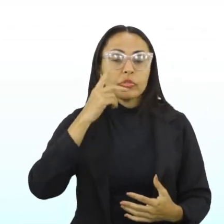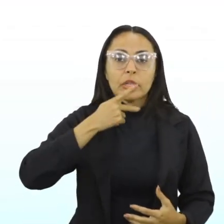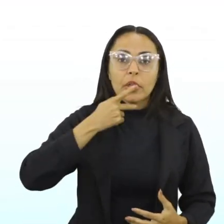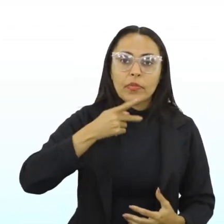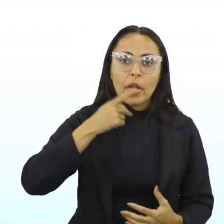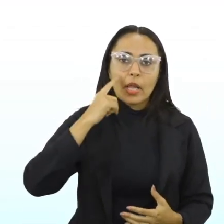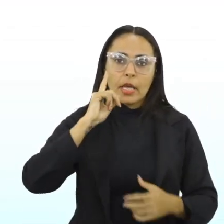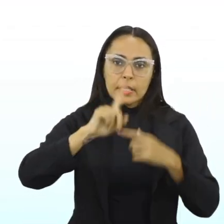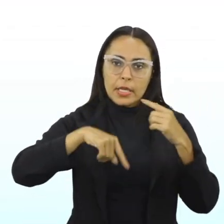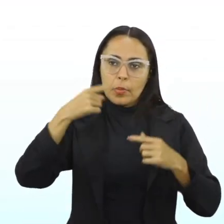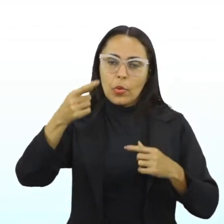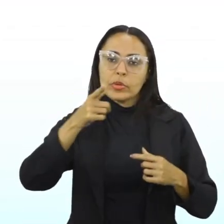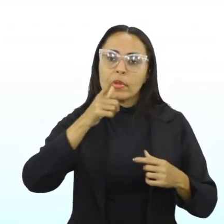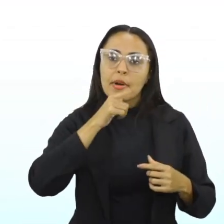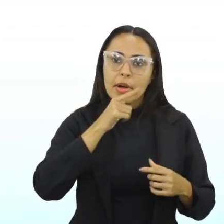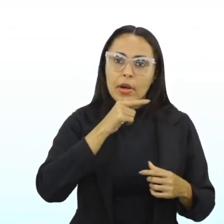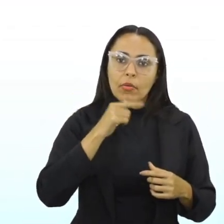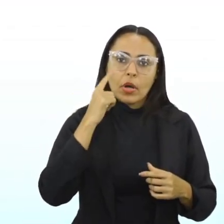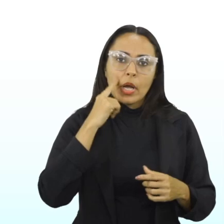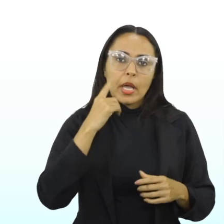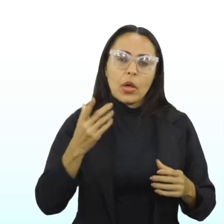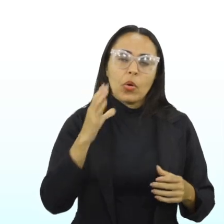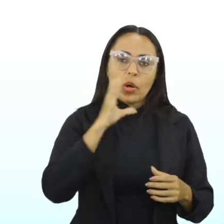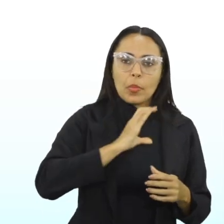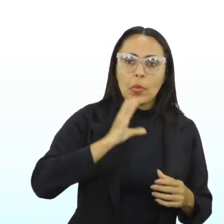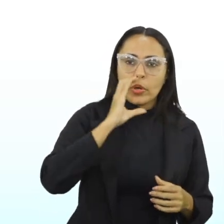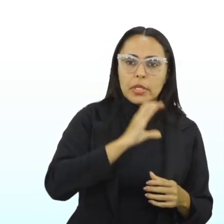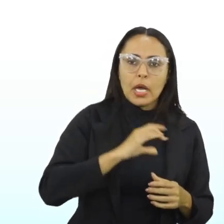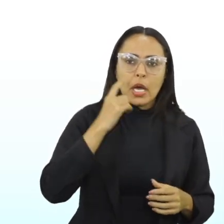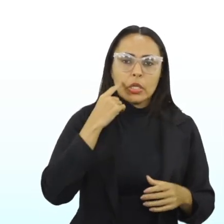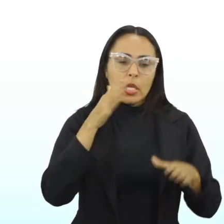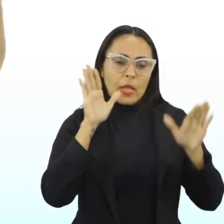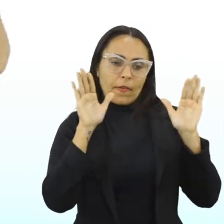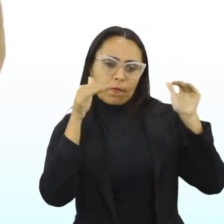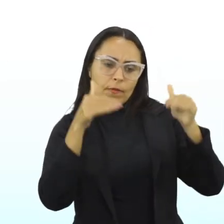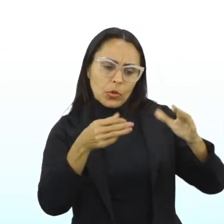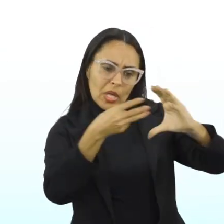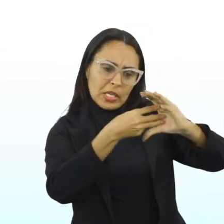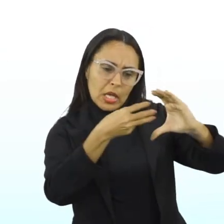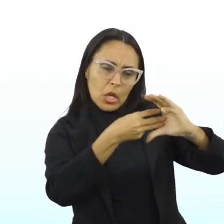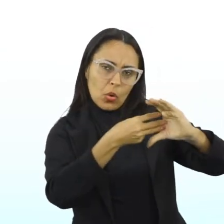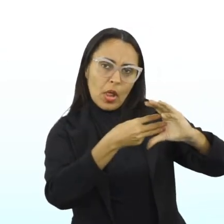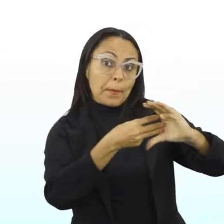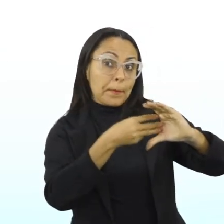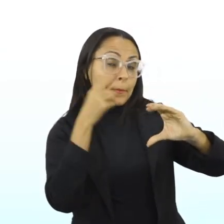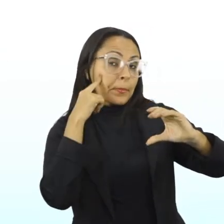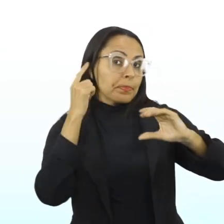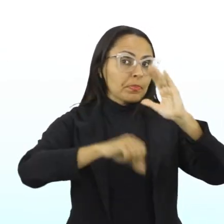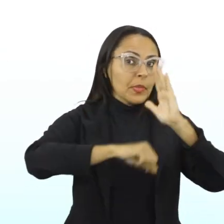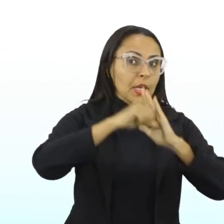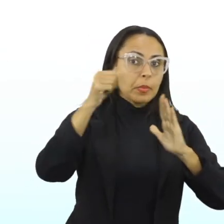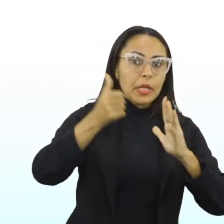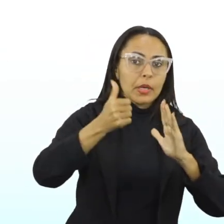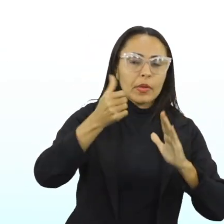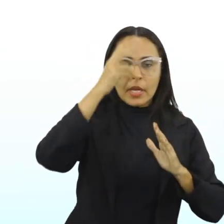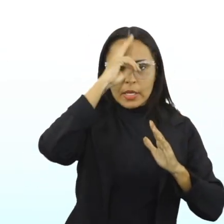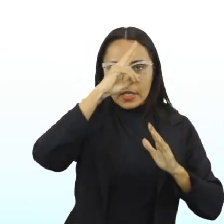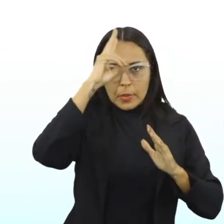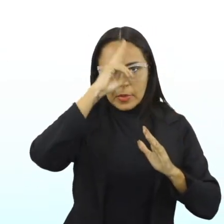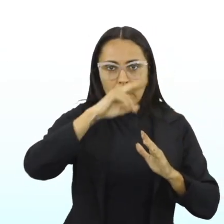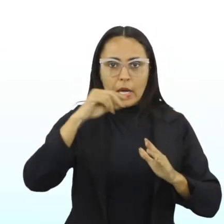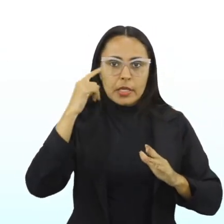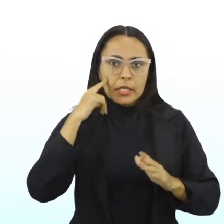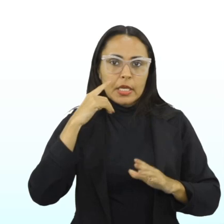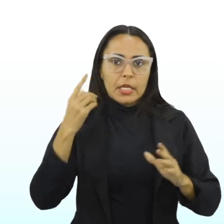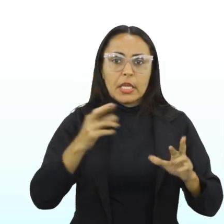diz que depois da água é o carboidrato que predomina numa célula vegetal, primeiro, você tem que lembrar que a